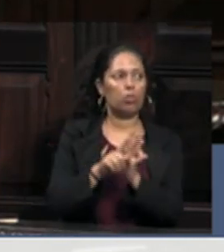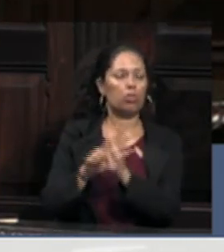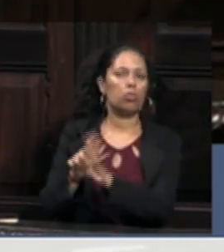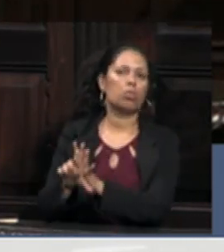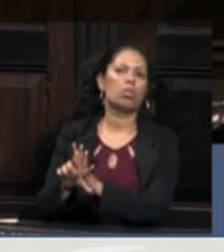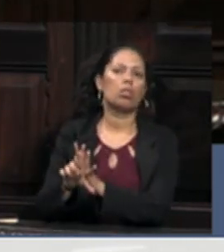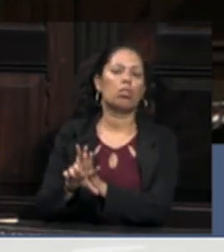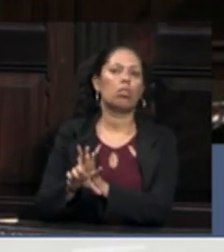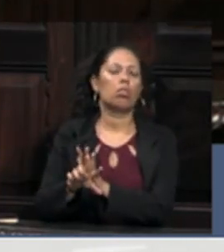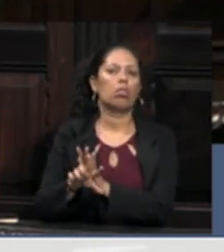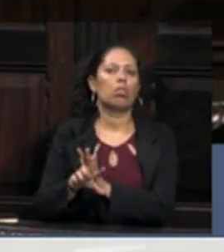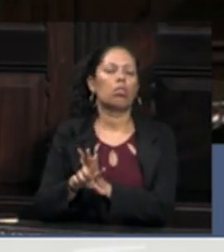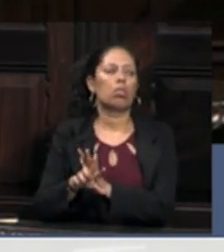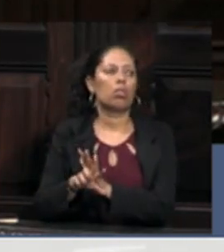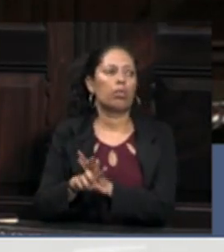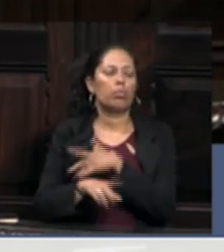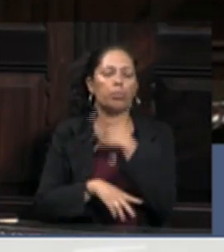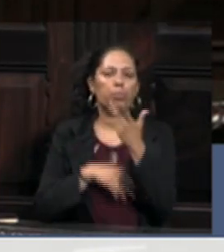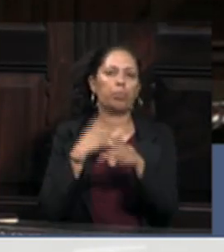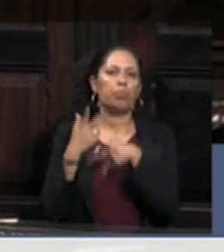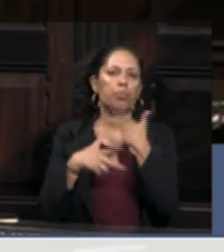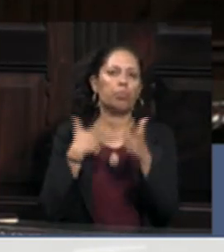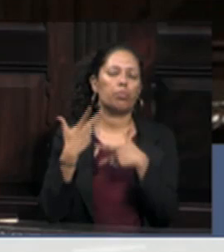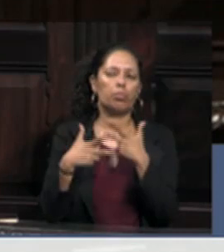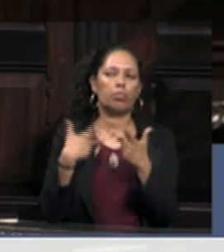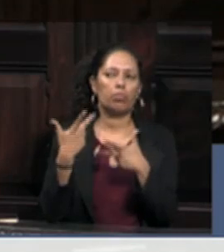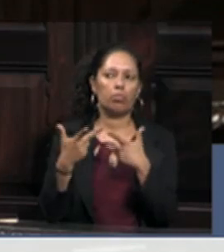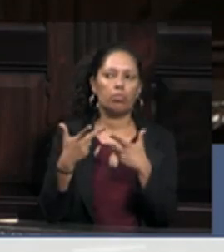lei que visa